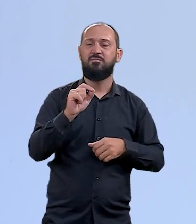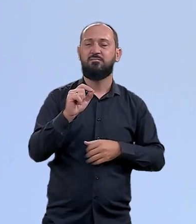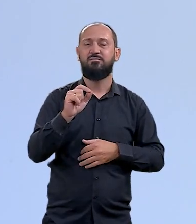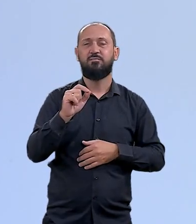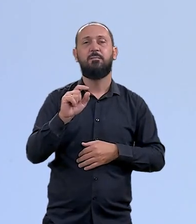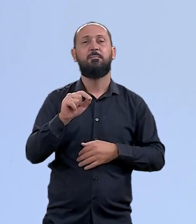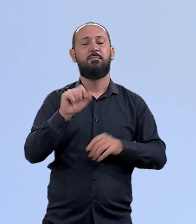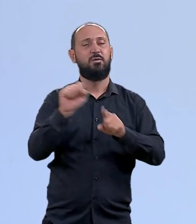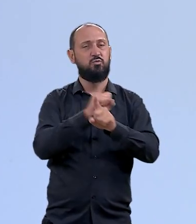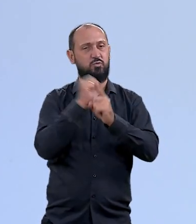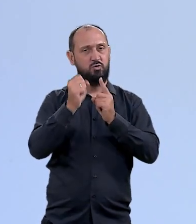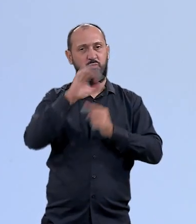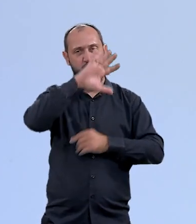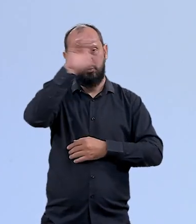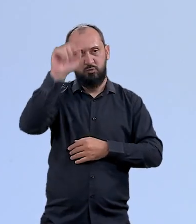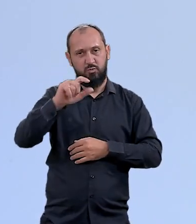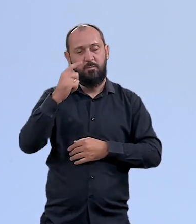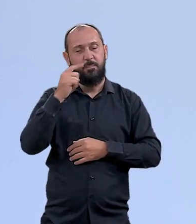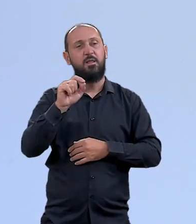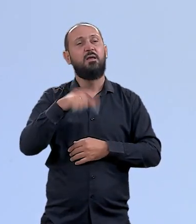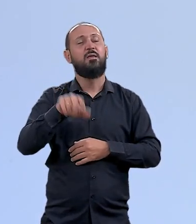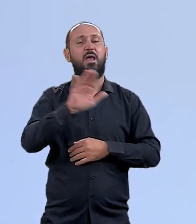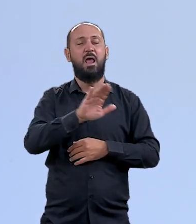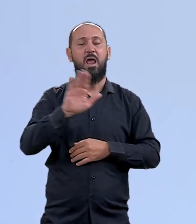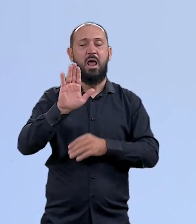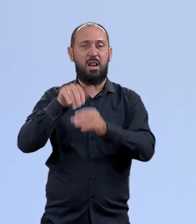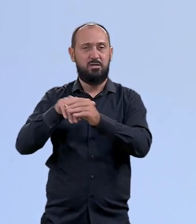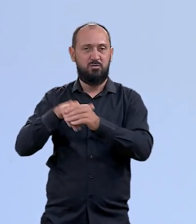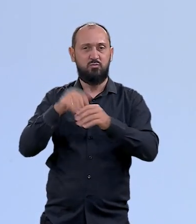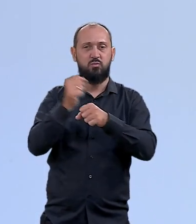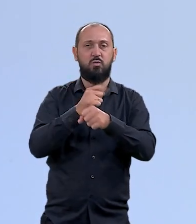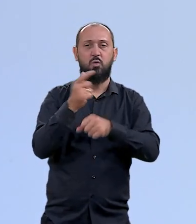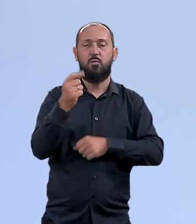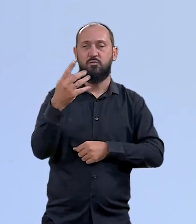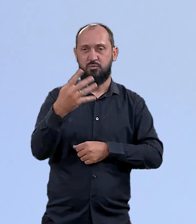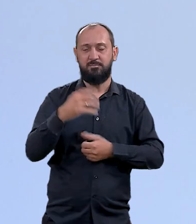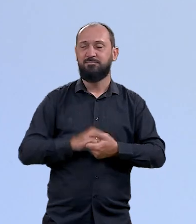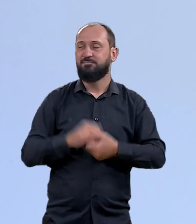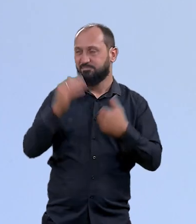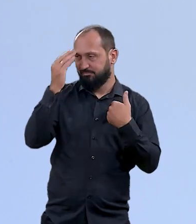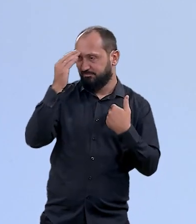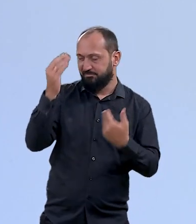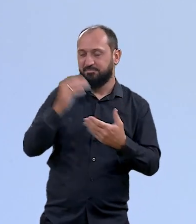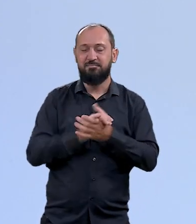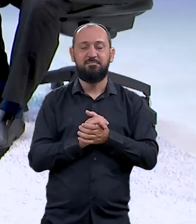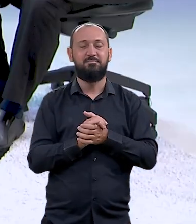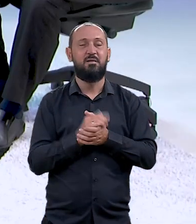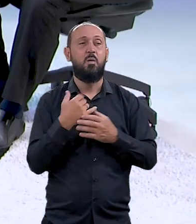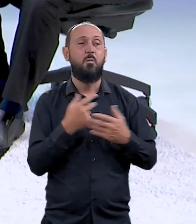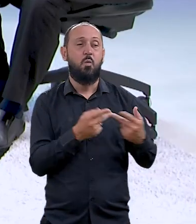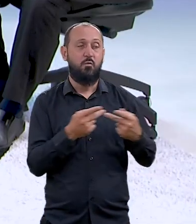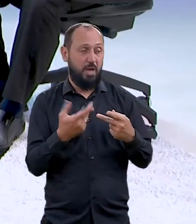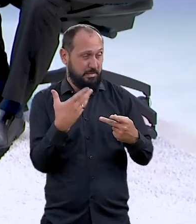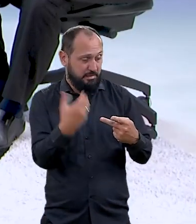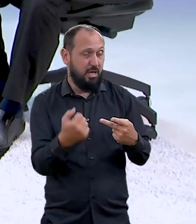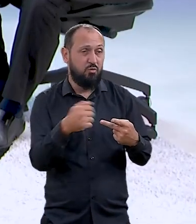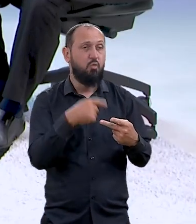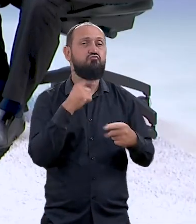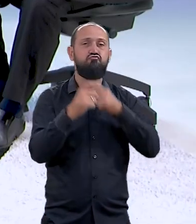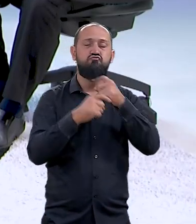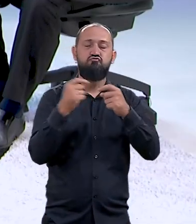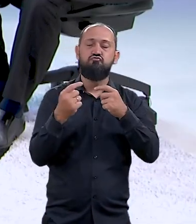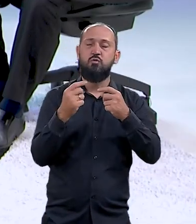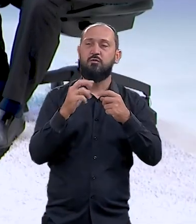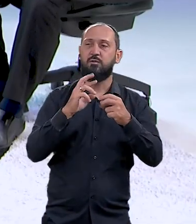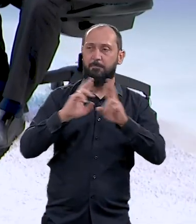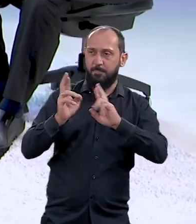neste momento crucial e extremamente importante para a sociedade sul-mato-grossense, que são as eleições municipais de 2024. Obrigada,